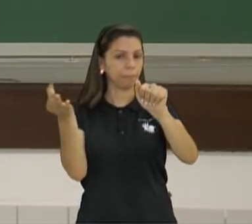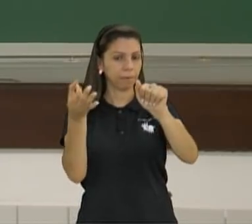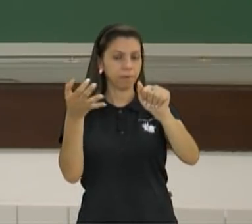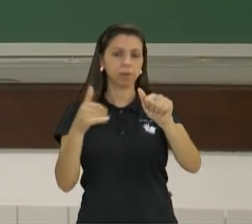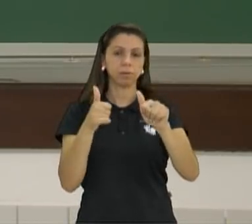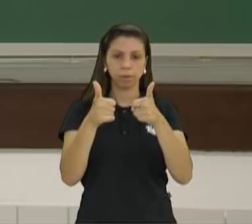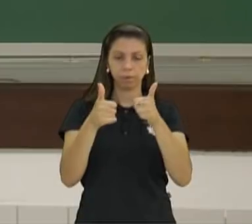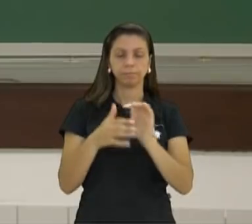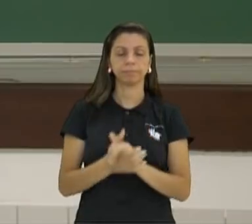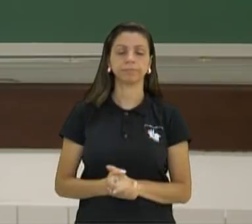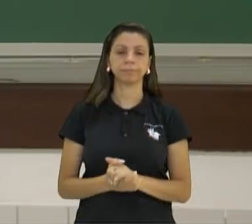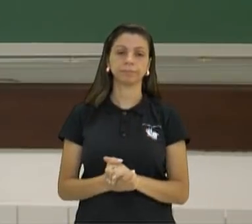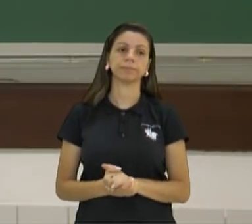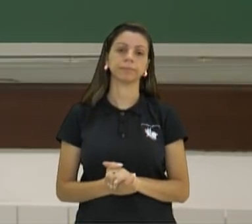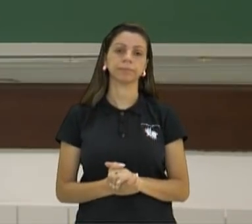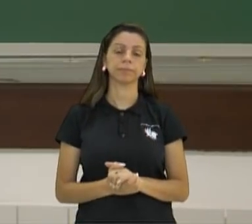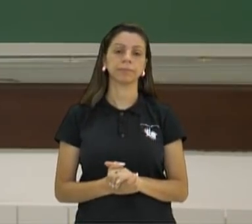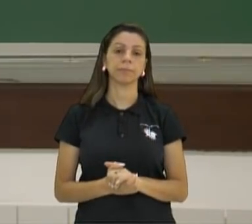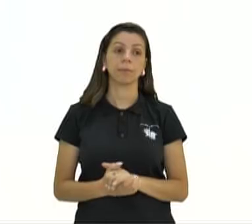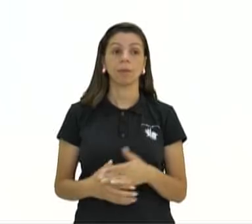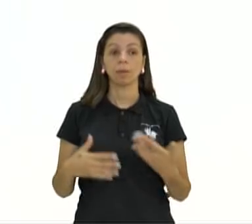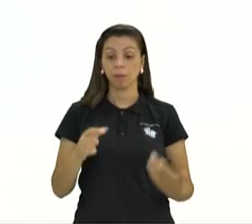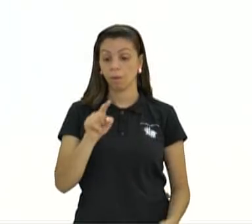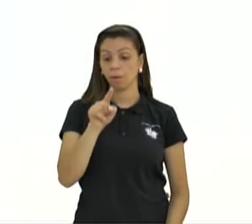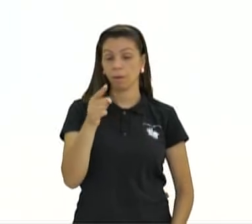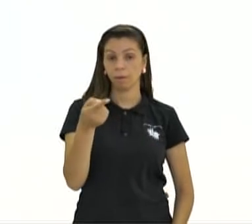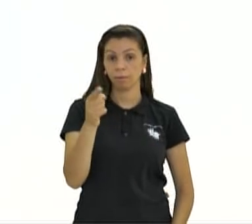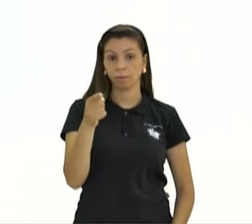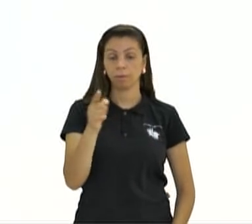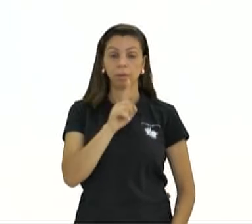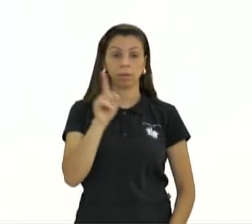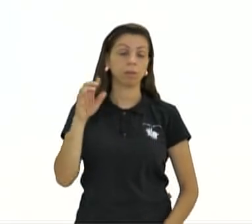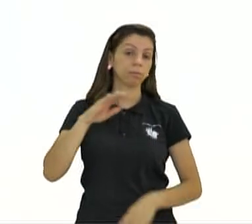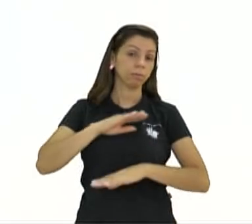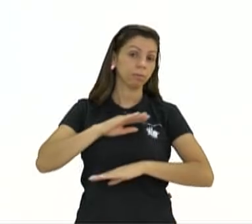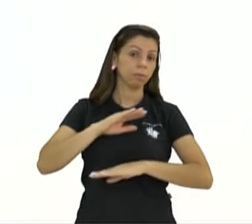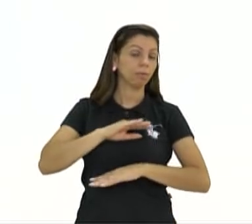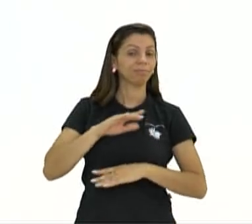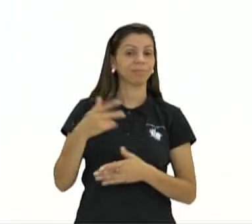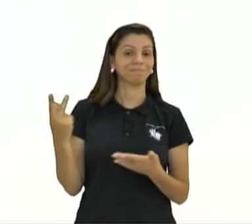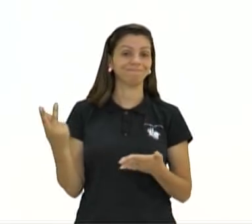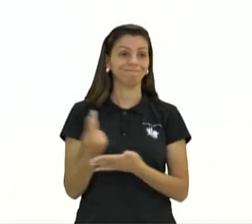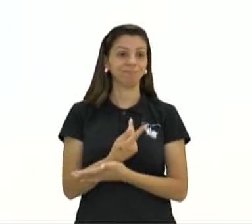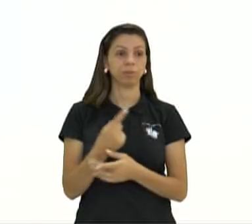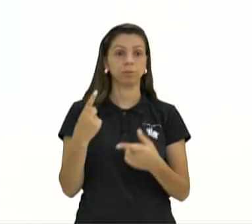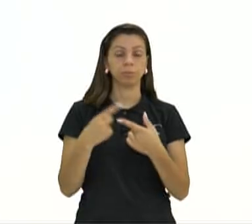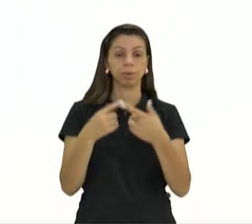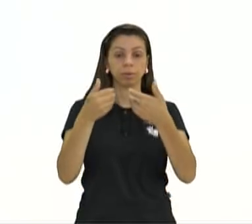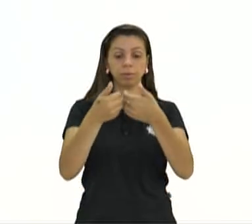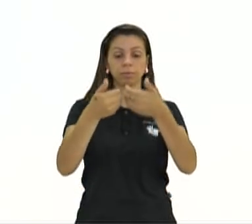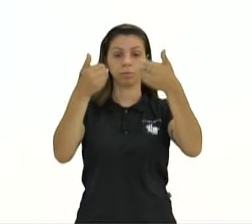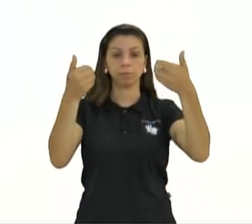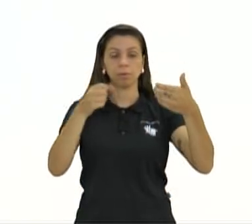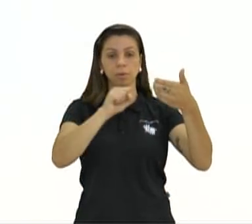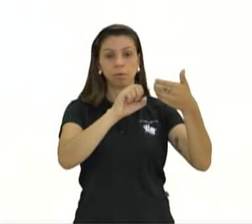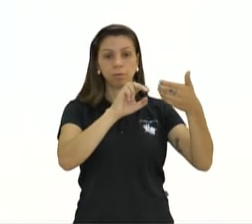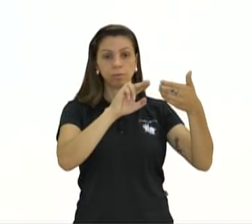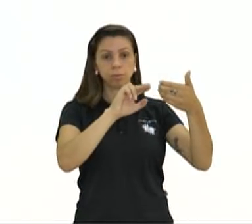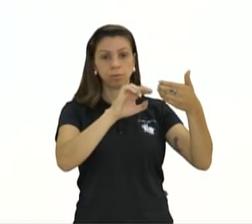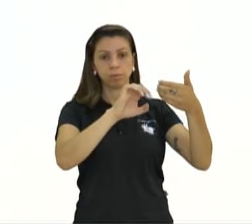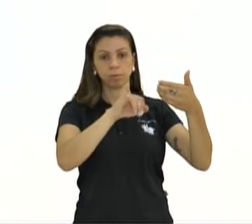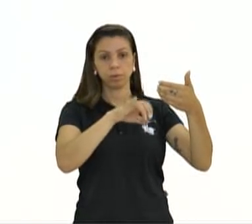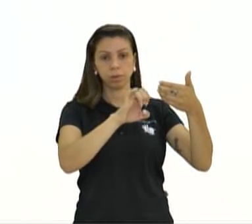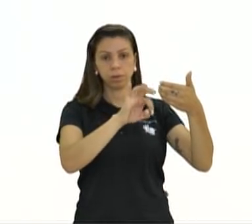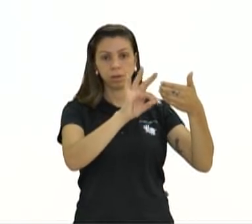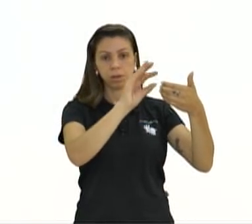lá, tá bom? Bom, a vírgula nesse caso não está adequada, pois está separando o sujeito do predicado. A Bumba